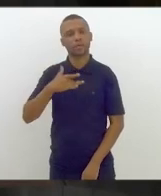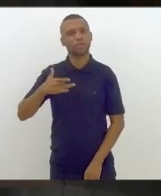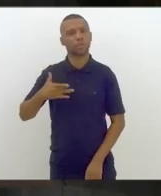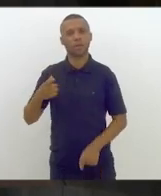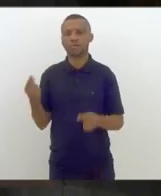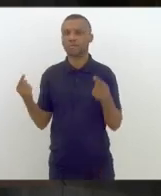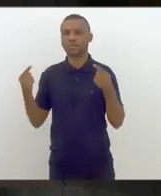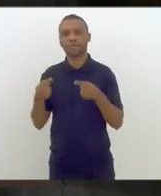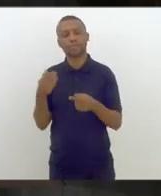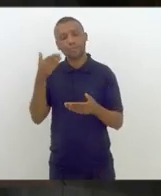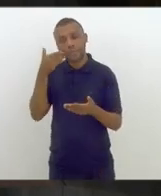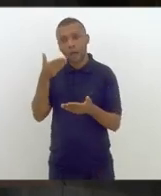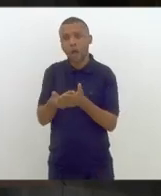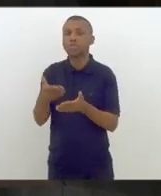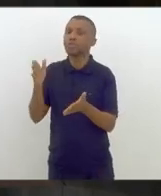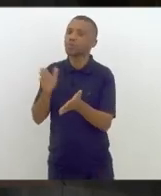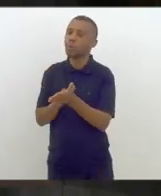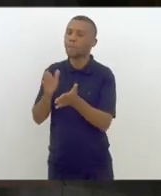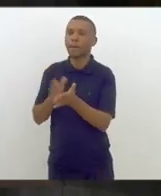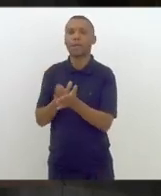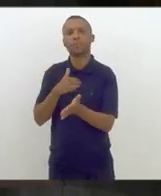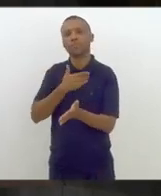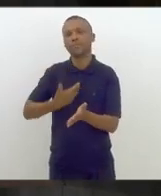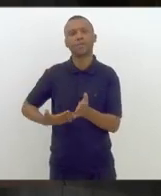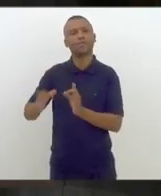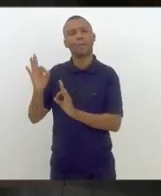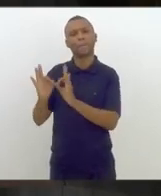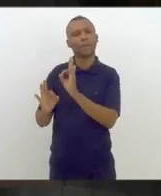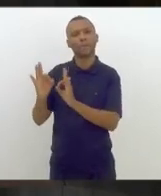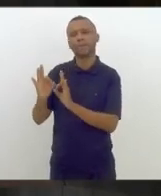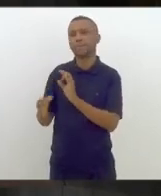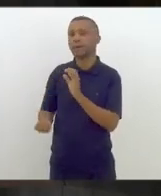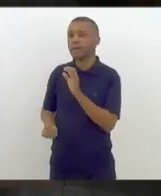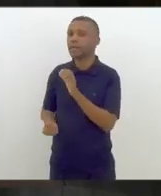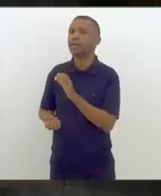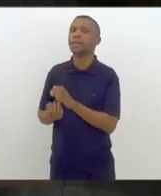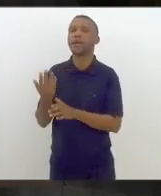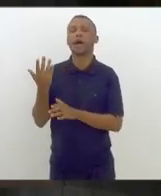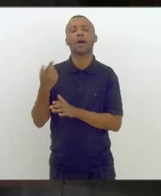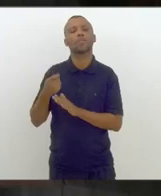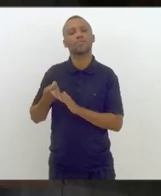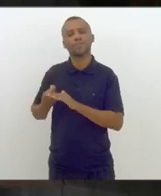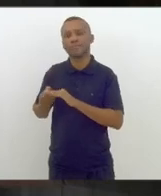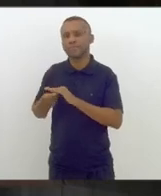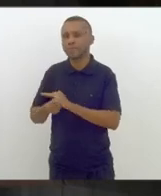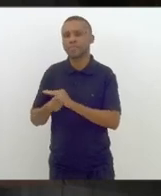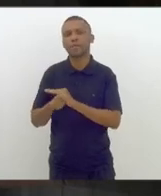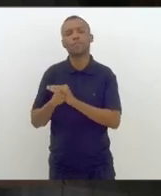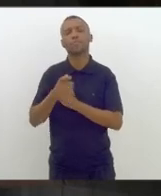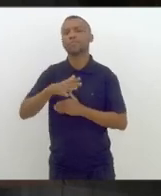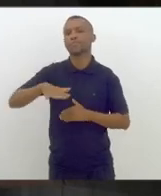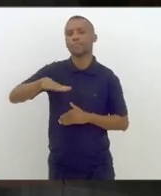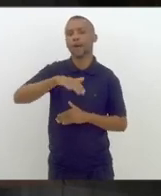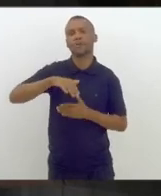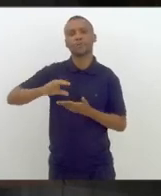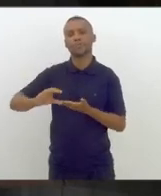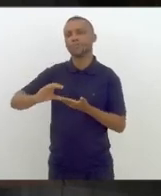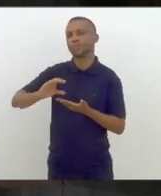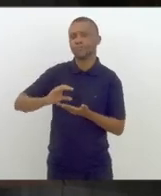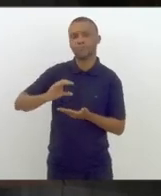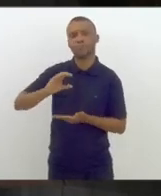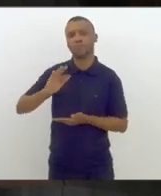imediato de cobrar do governo o planejamento para a implementação do investimento de parte dos recursos do FECAN